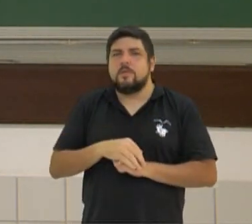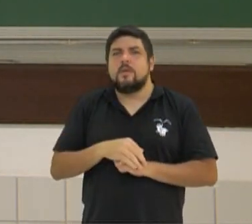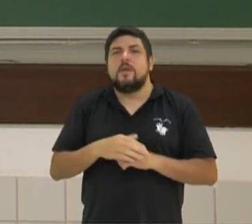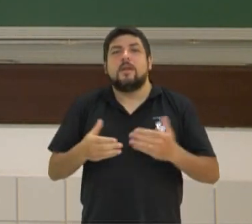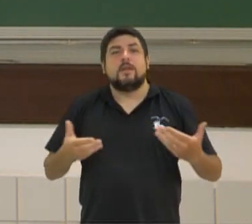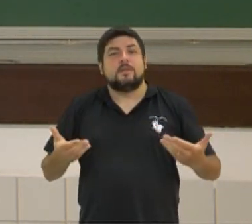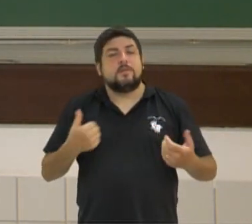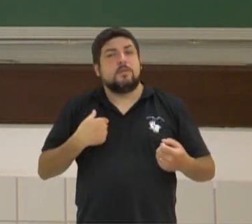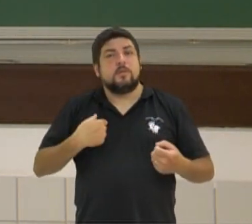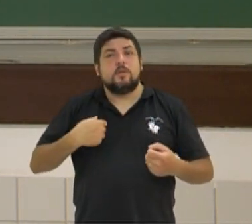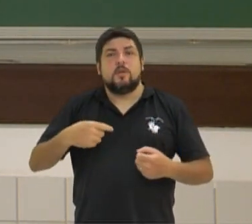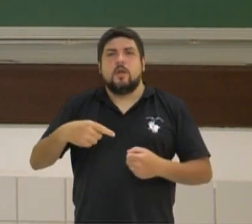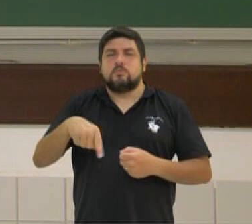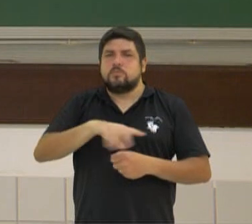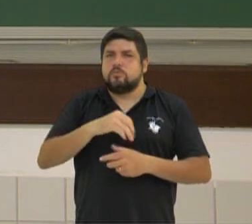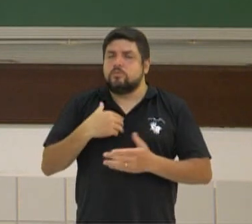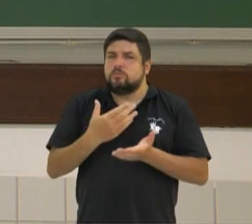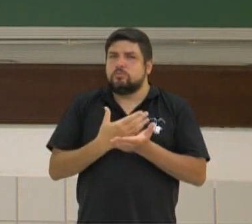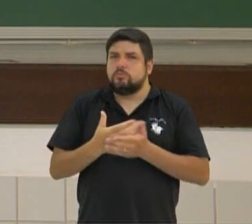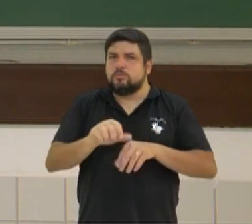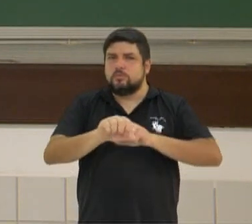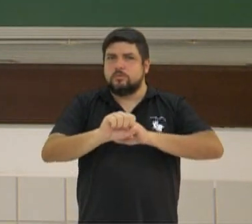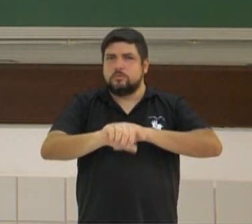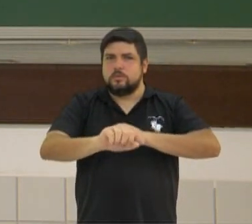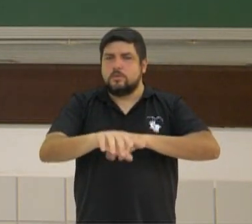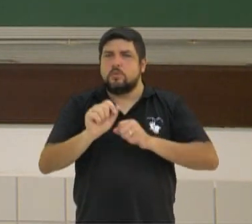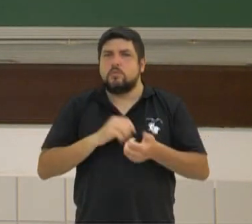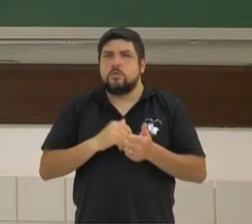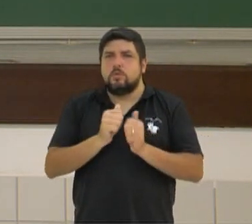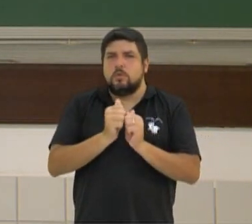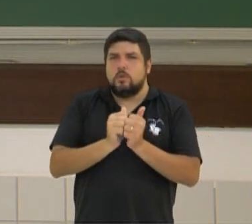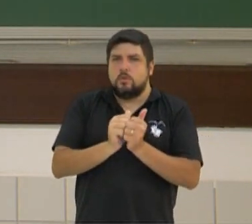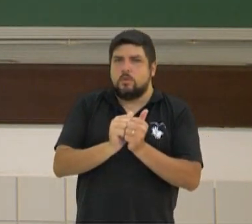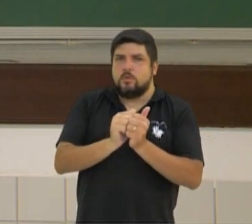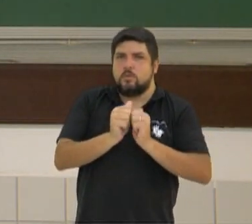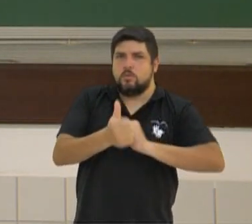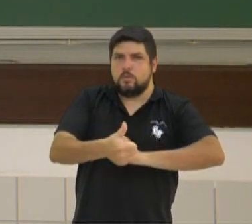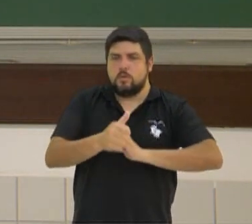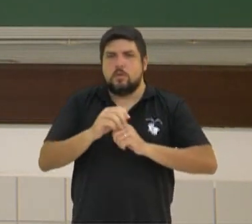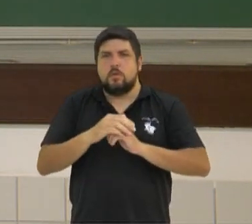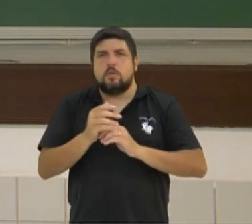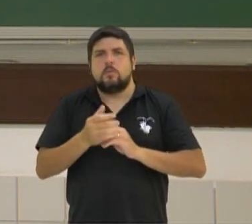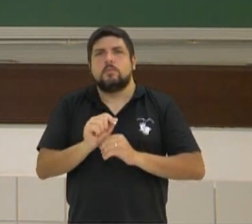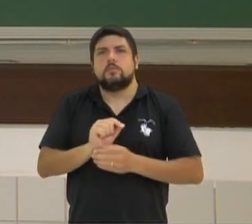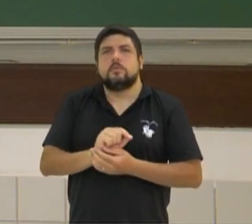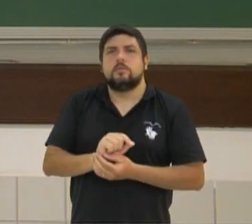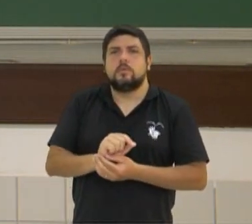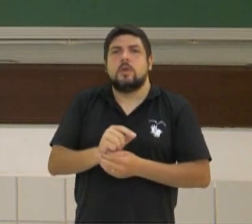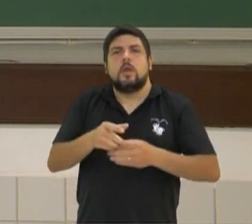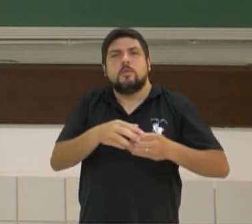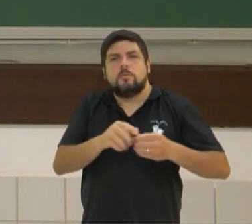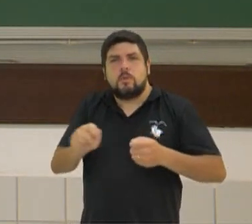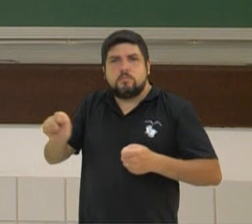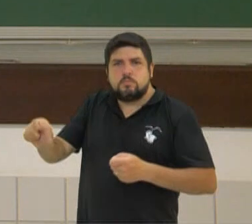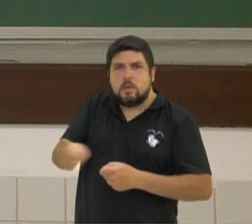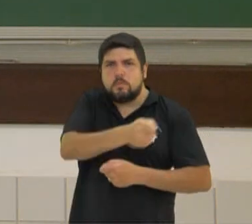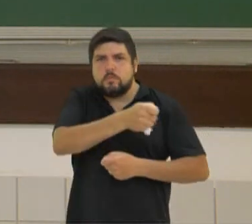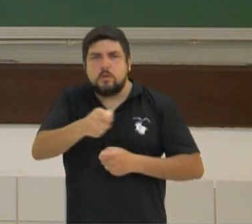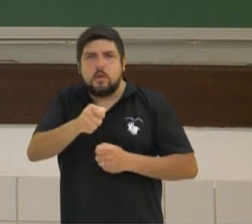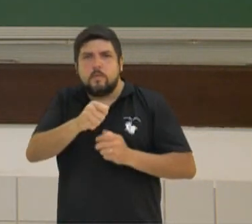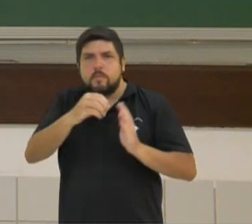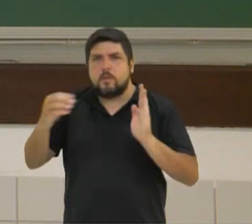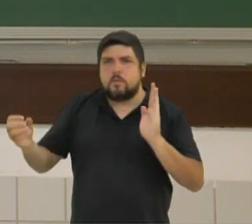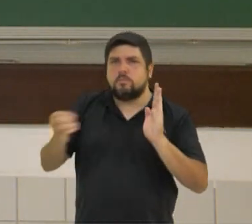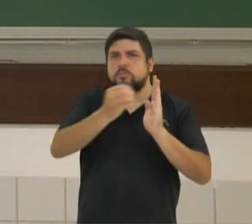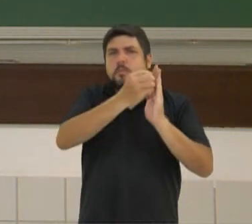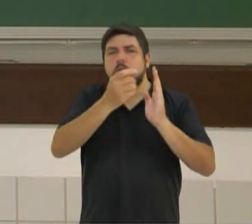nós estamos trabalhando, começamos a trabalhar com os esportes de raquete e parede, né? Então começamos